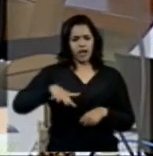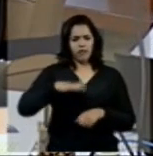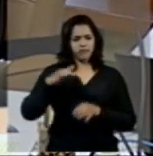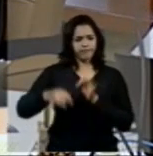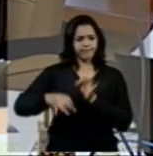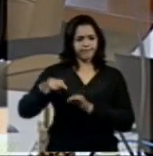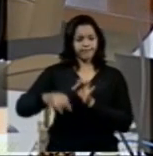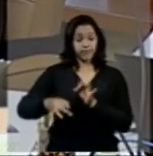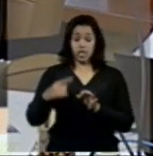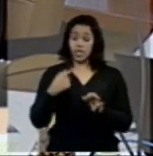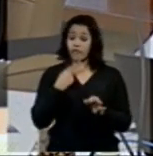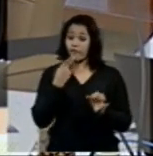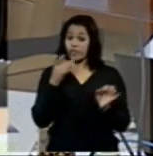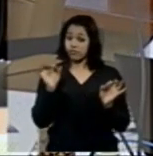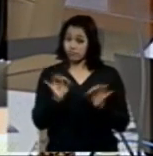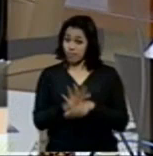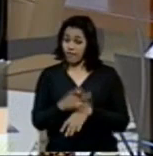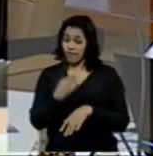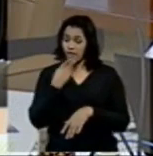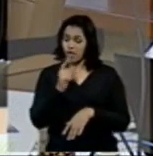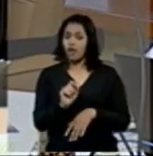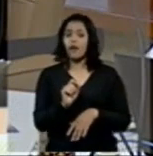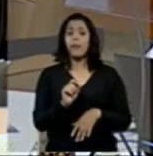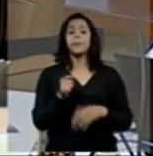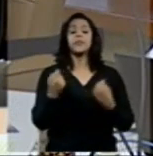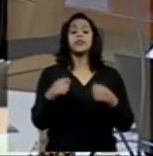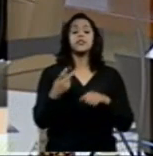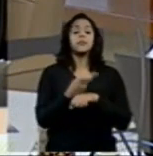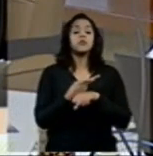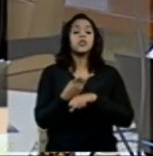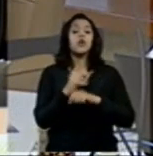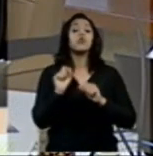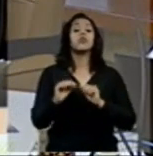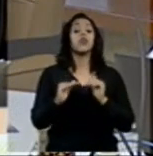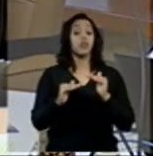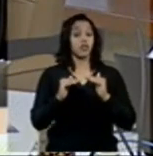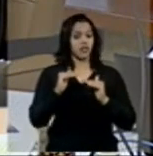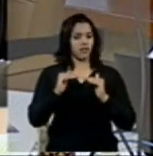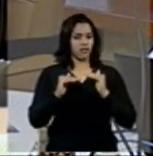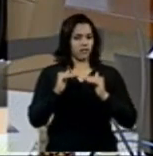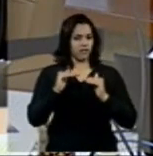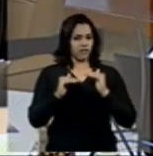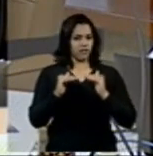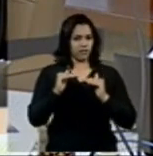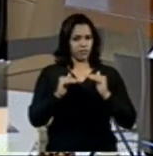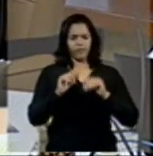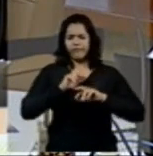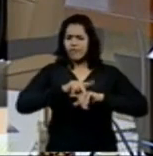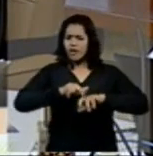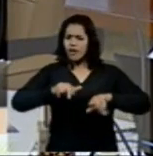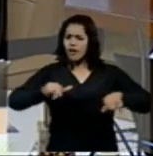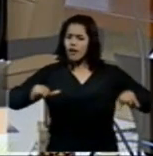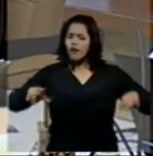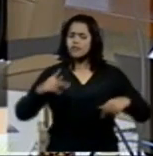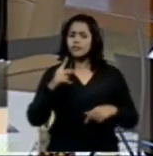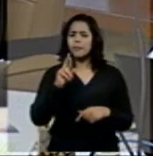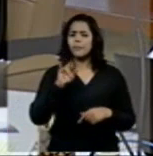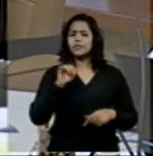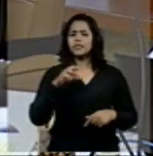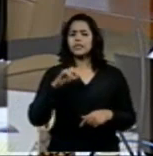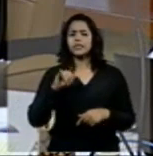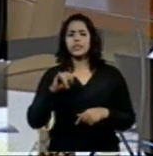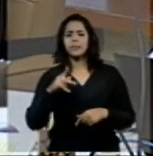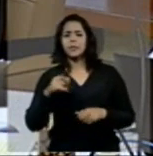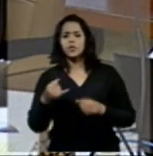senhora Presidente, dizendo que o que se deve buscar é o equilíbrio entre os diversos princípios da